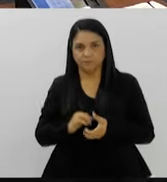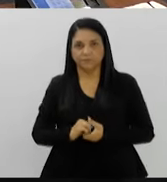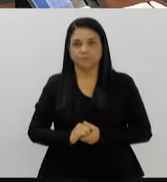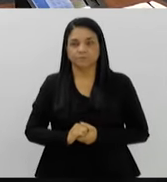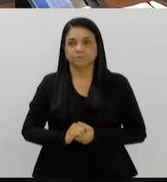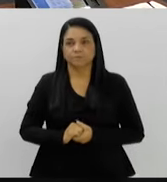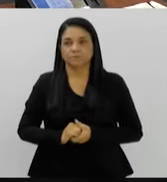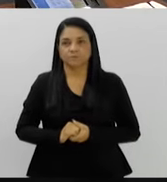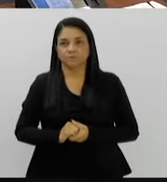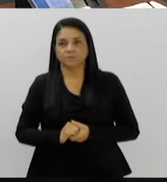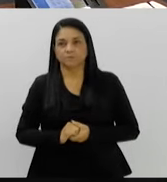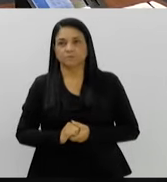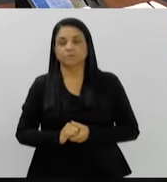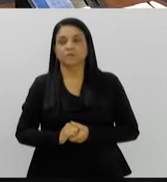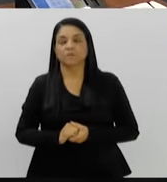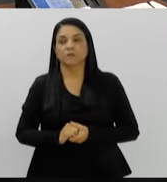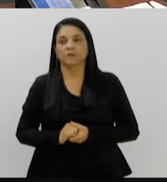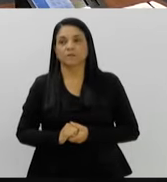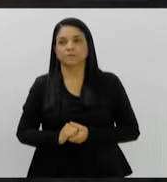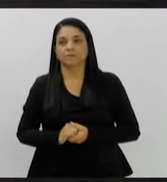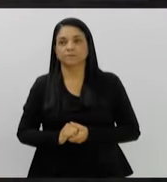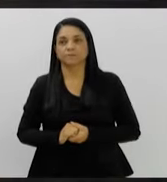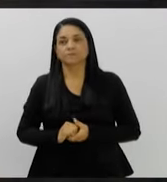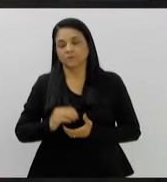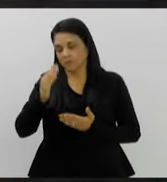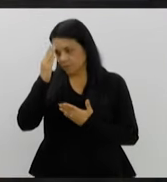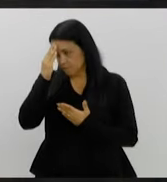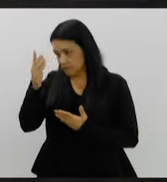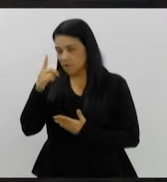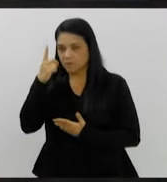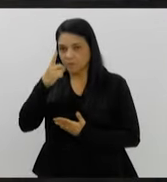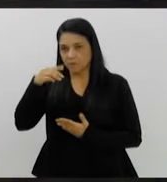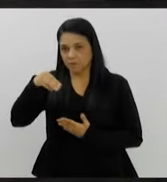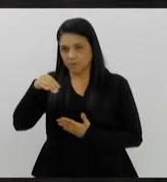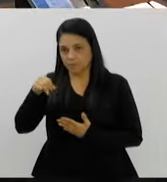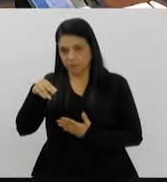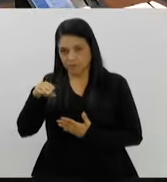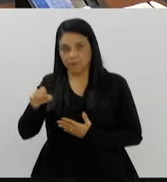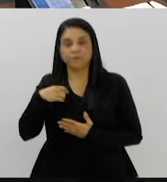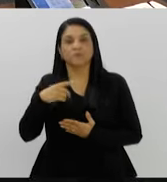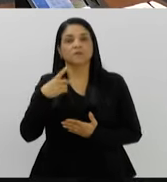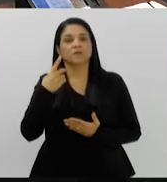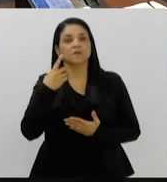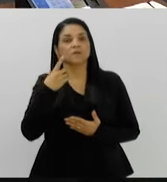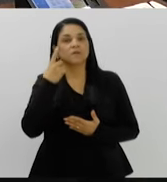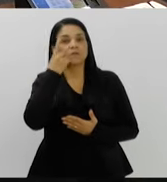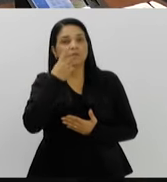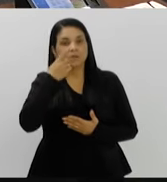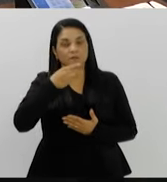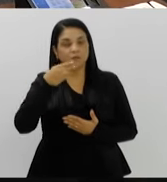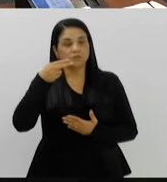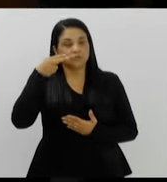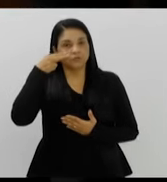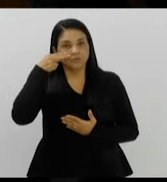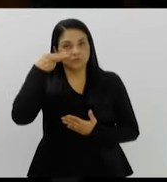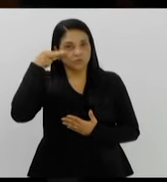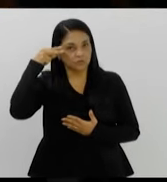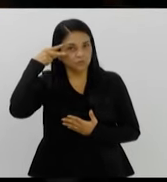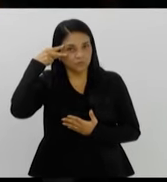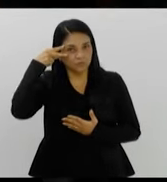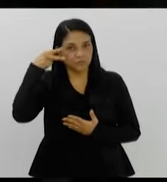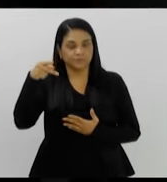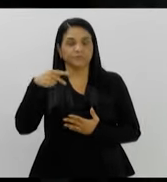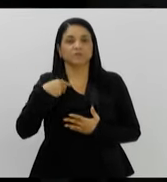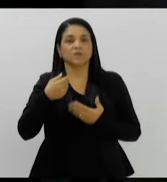acordo senhor presidente po Obrigado deputada tij por favor Boa tarde muito rapidamente senhor presidente falar sobre a questão da